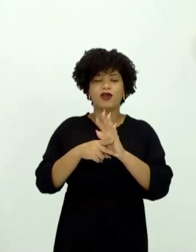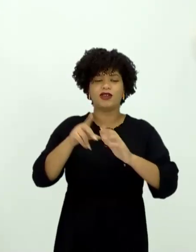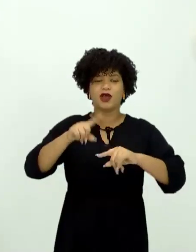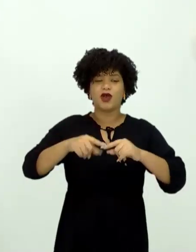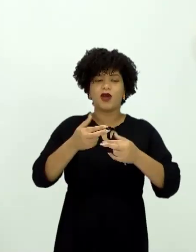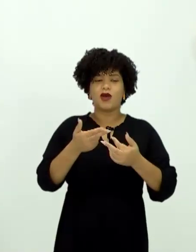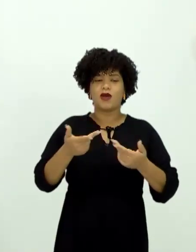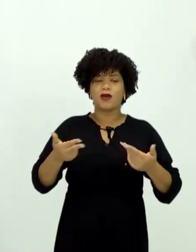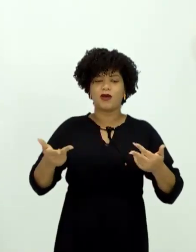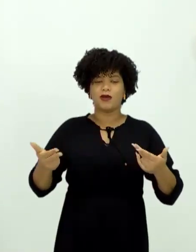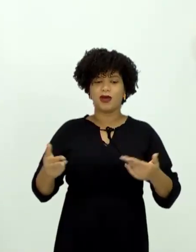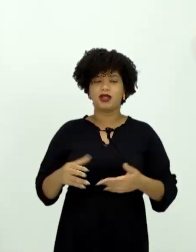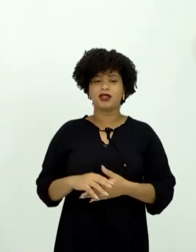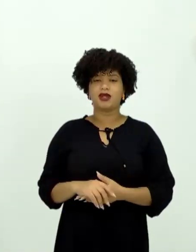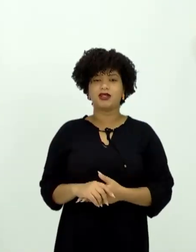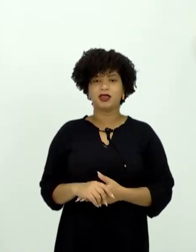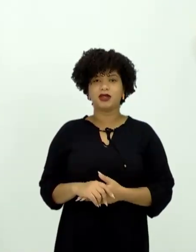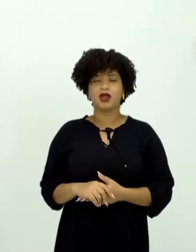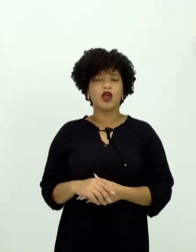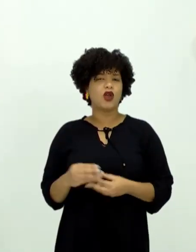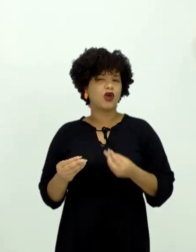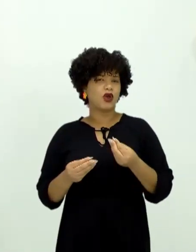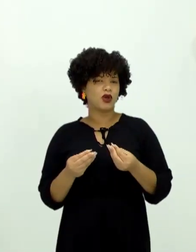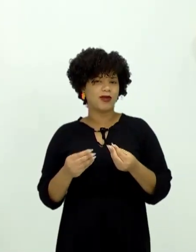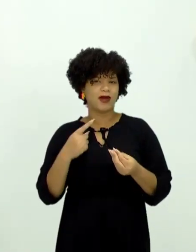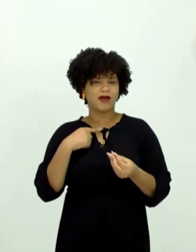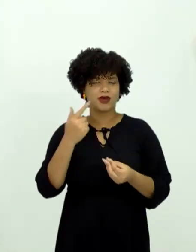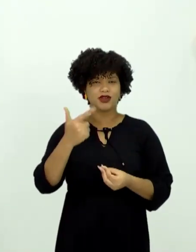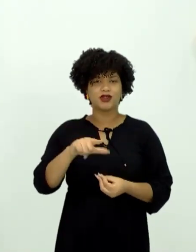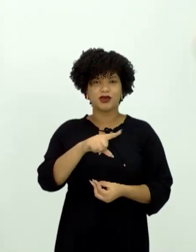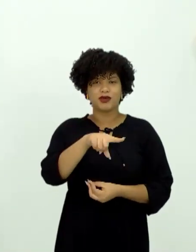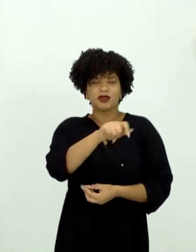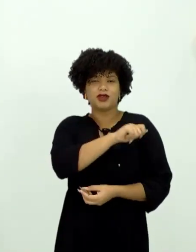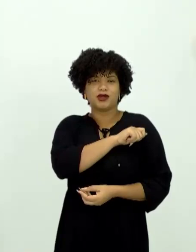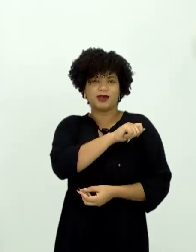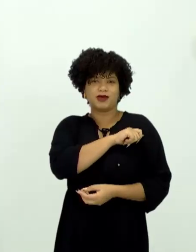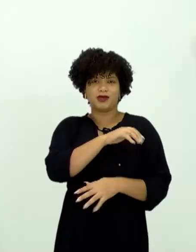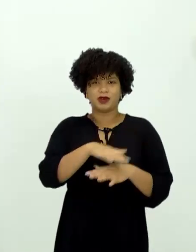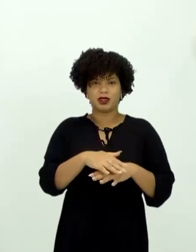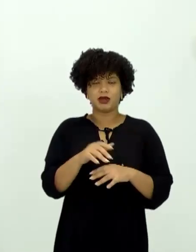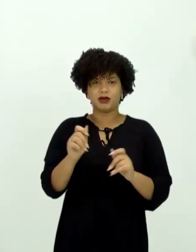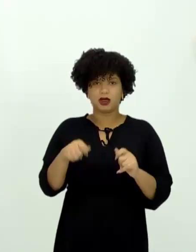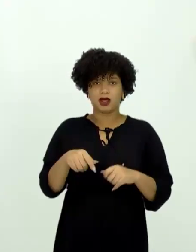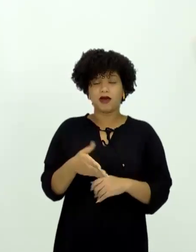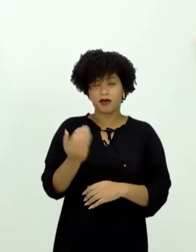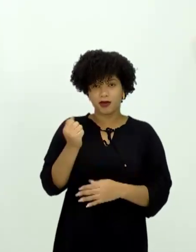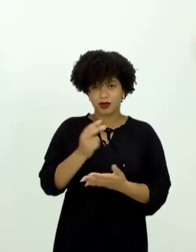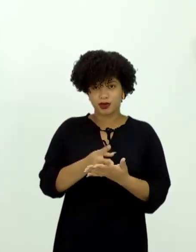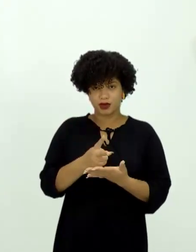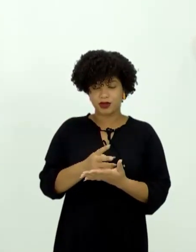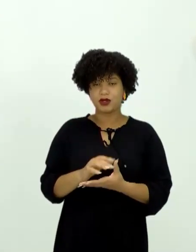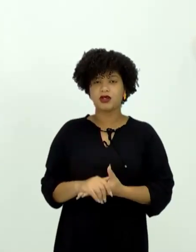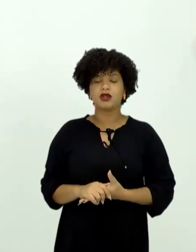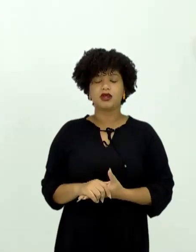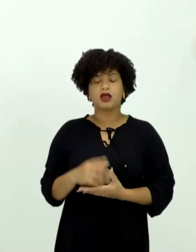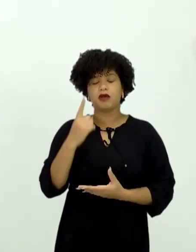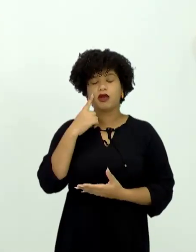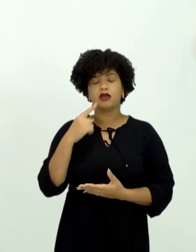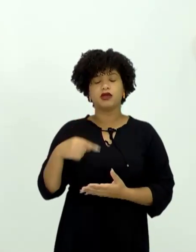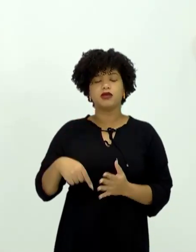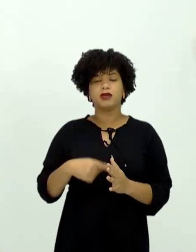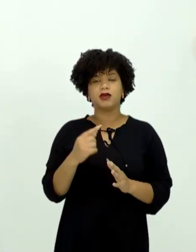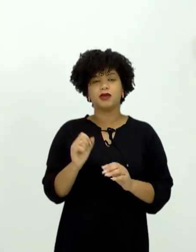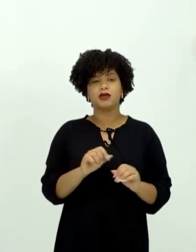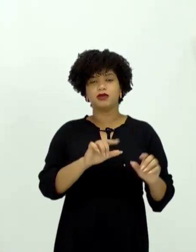só poderão ser feitas na sala de aula e os professores podem repeti-los aí com os estudantes, ok? Vamos continuando então. A primeira tela aí, a gente